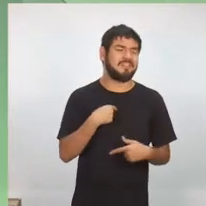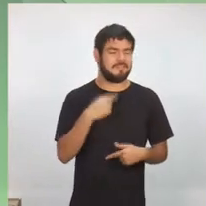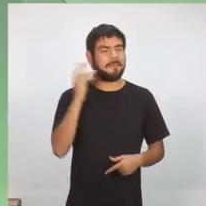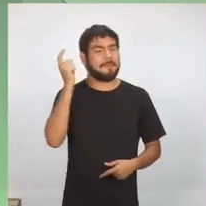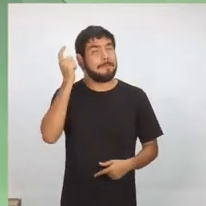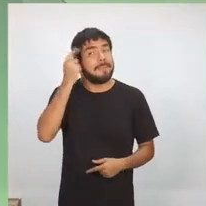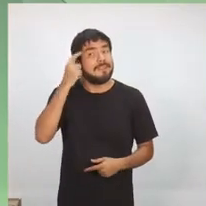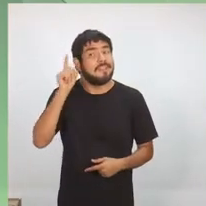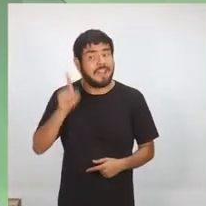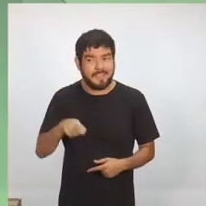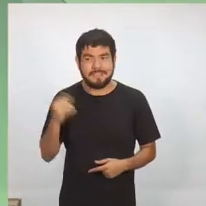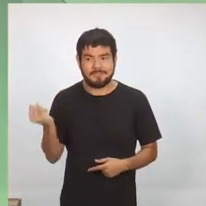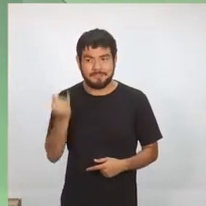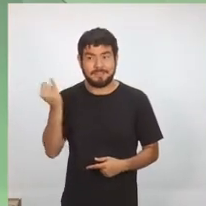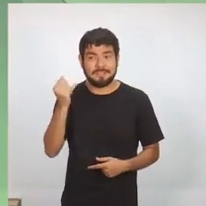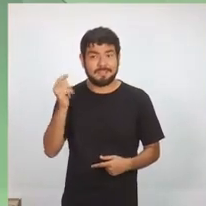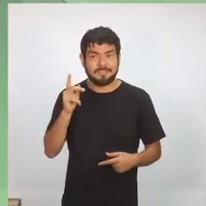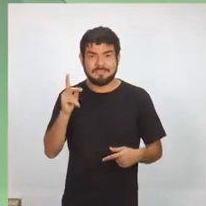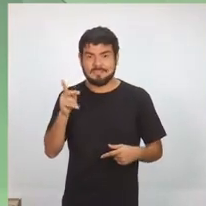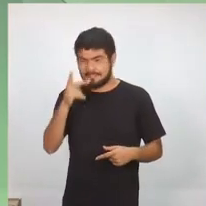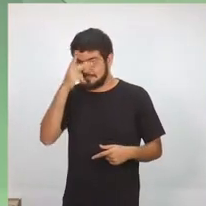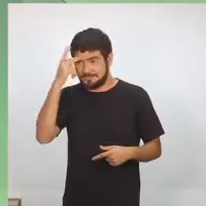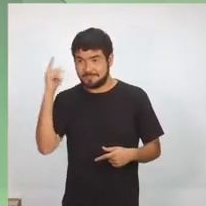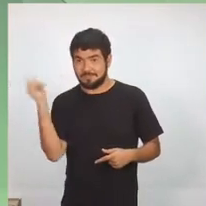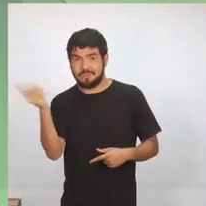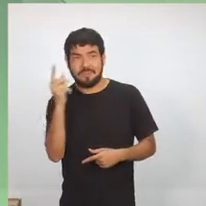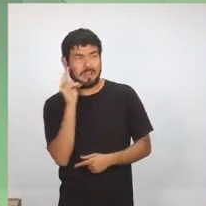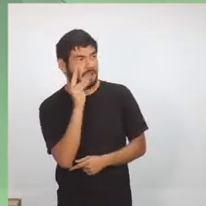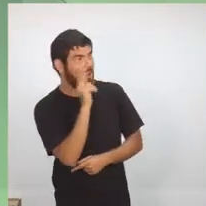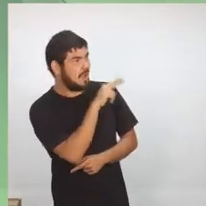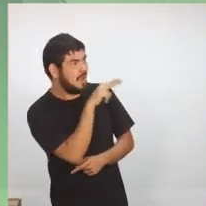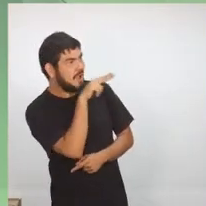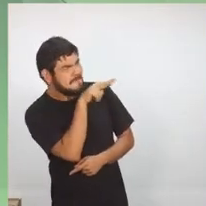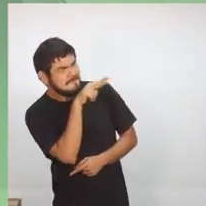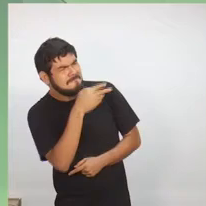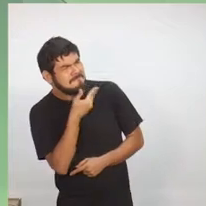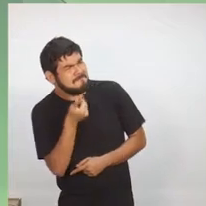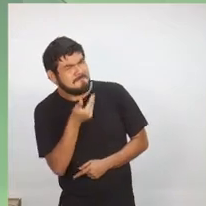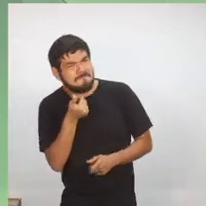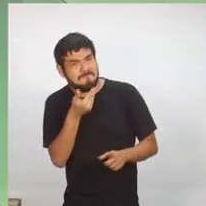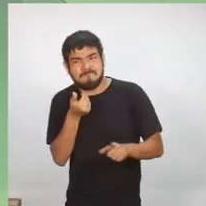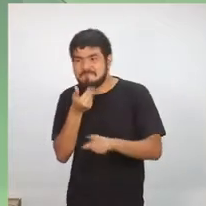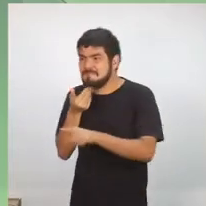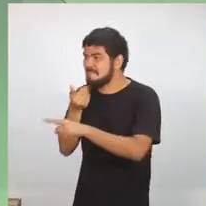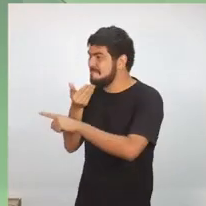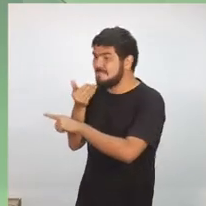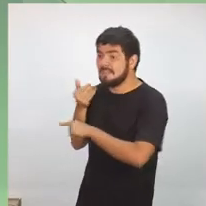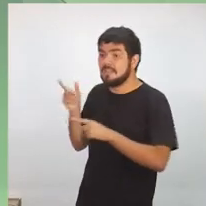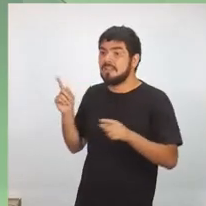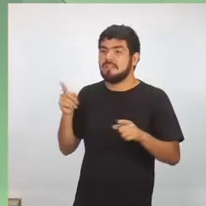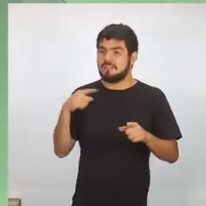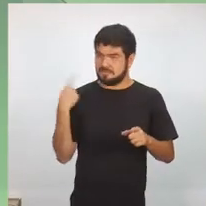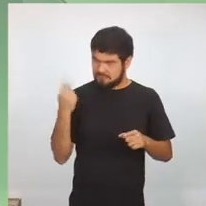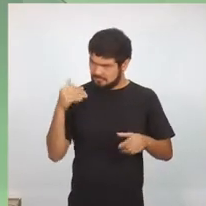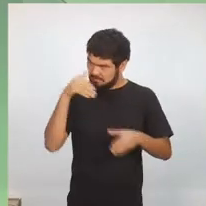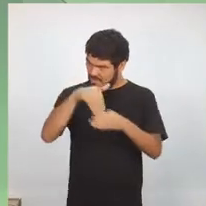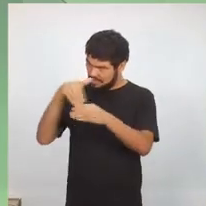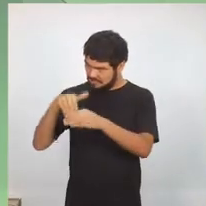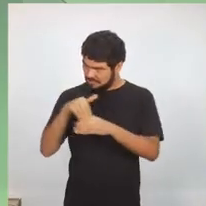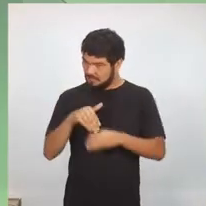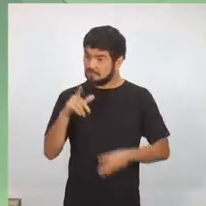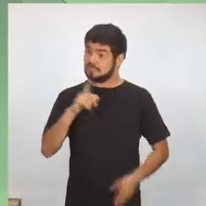importante que a população conheça um pouco mais de cada um que está disputando o governo do Estado. Quero dizer que nós estamos numa eleição onde